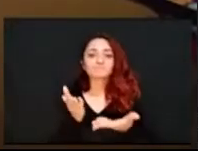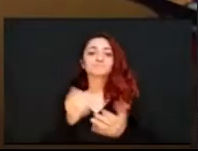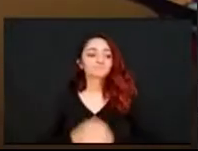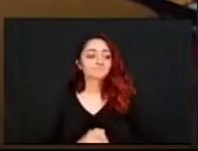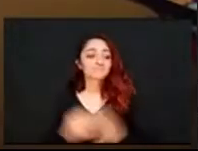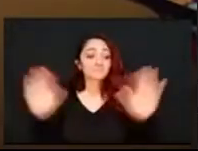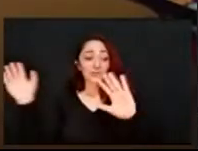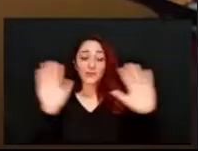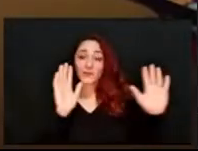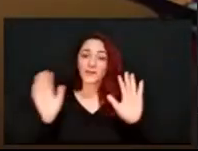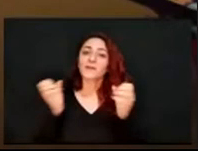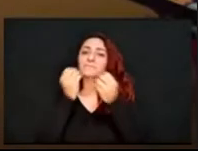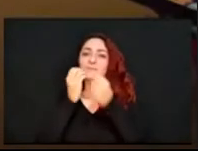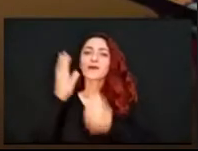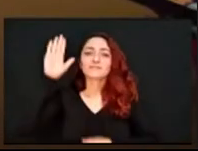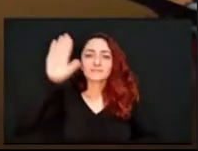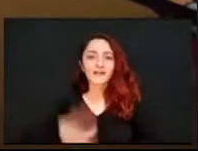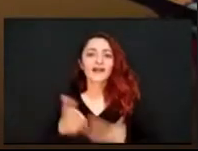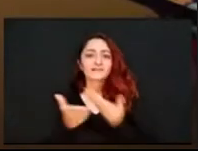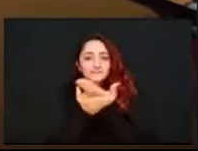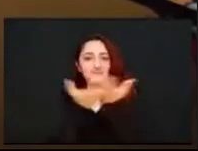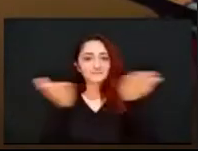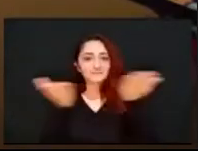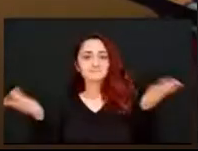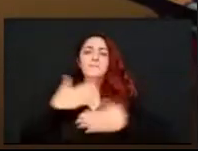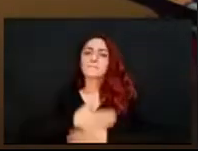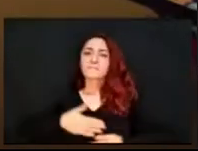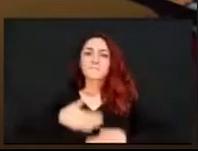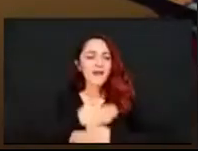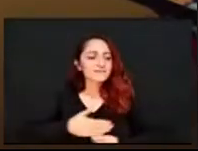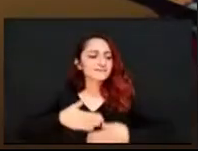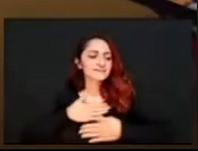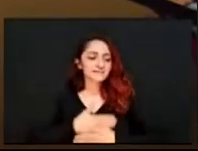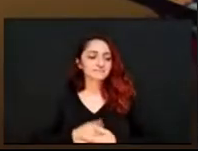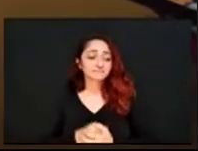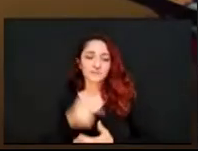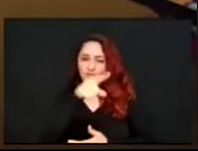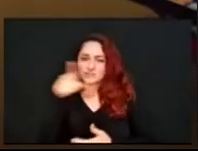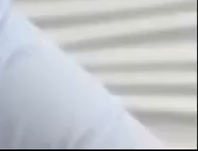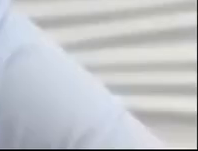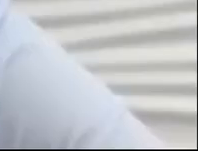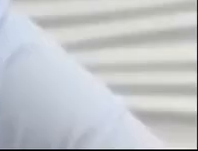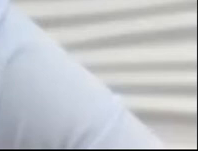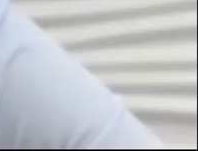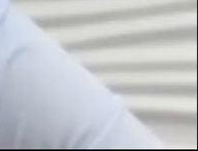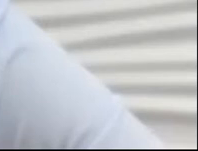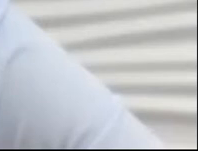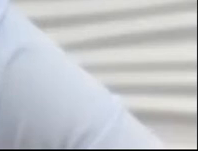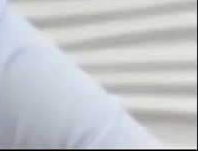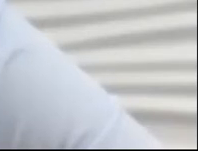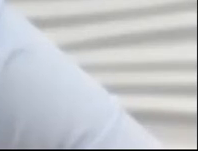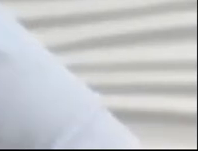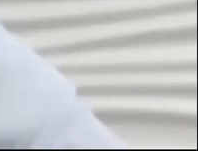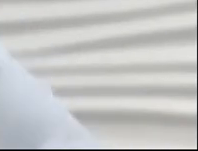é toda assim um pa Serra imenso você viesse um vídeo do bem sim sim isso é